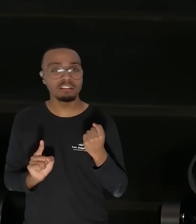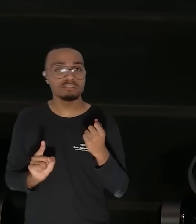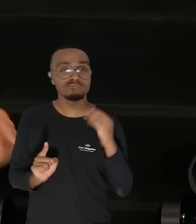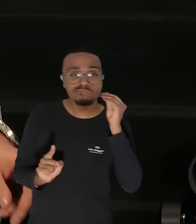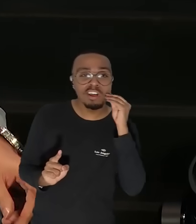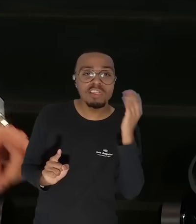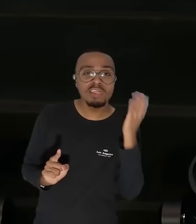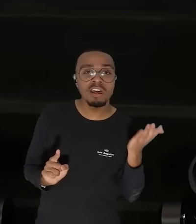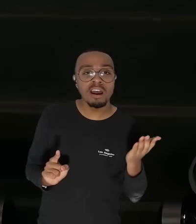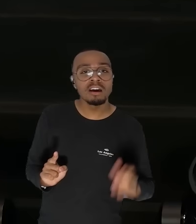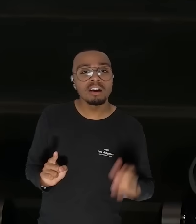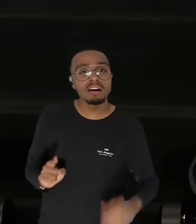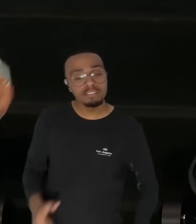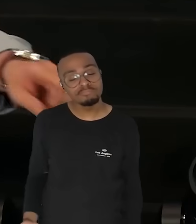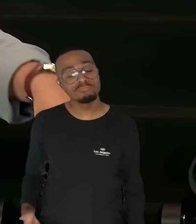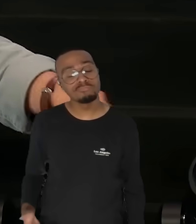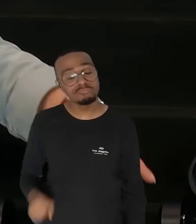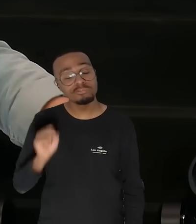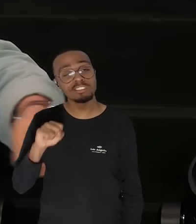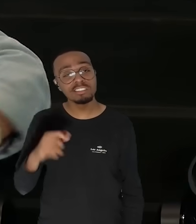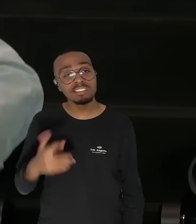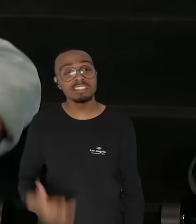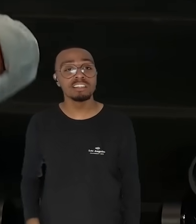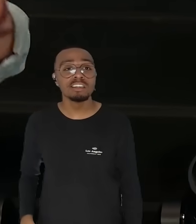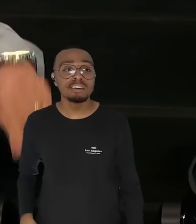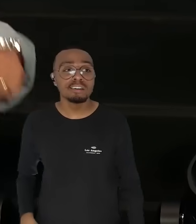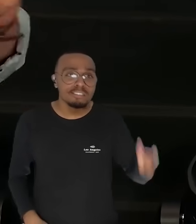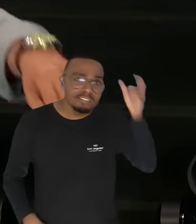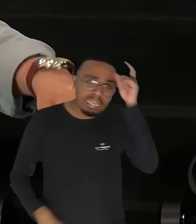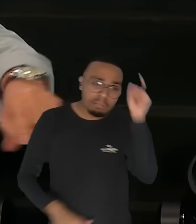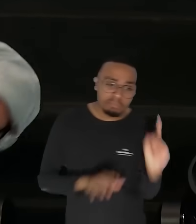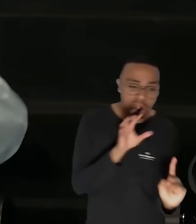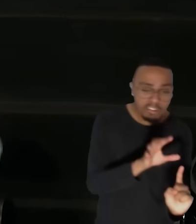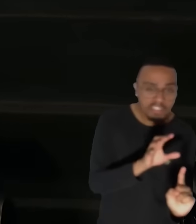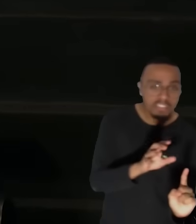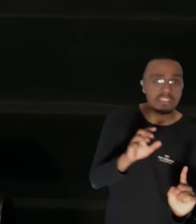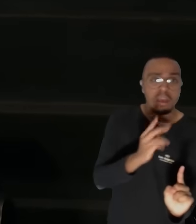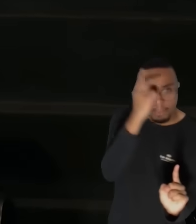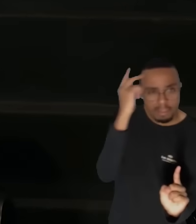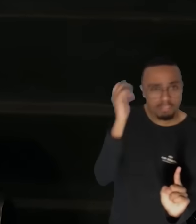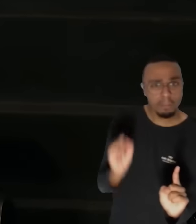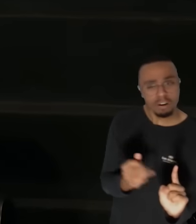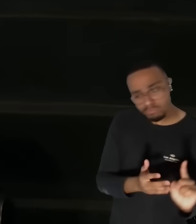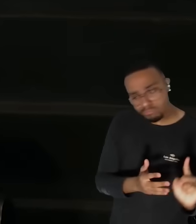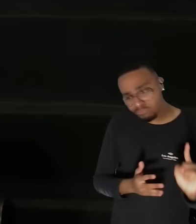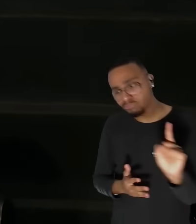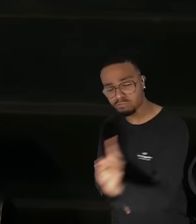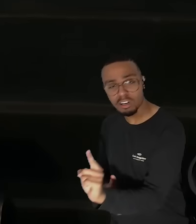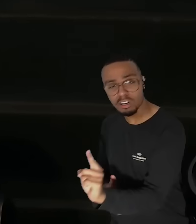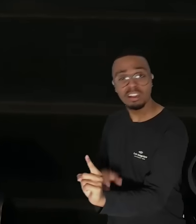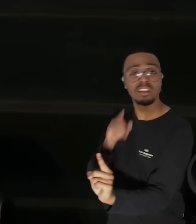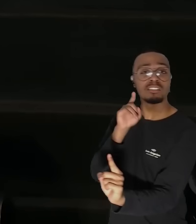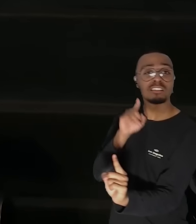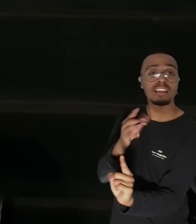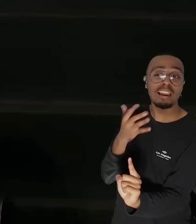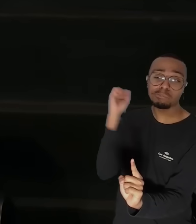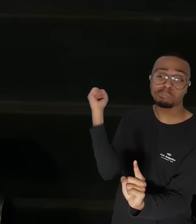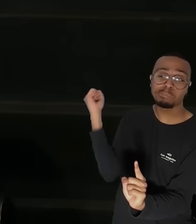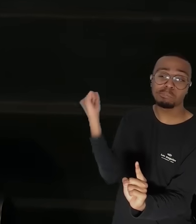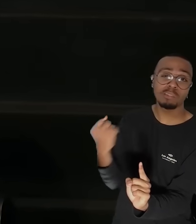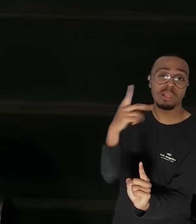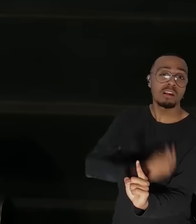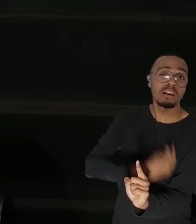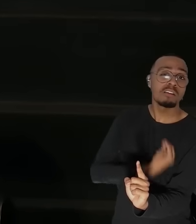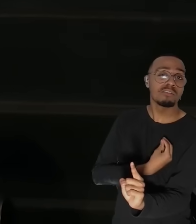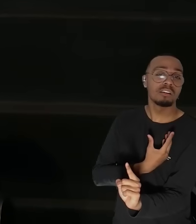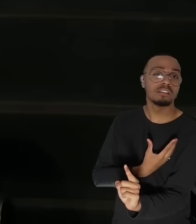Tem muito lobo em pele de cordeiro que o inimigo coloca e para arrebentar você. Mas você diz, mas e Jesus? Jesus